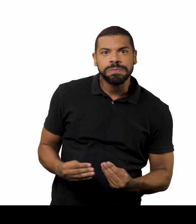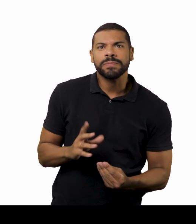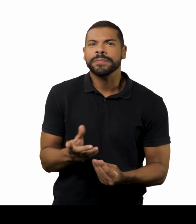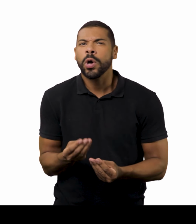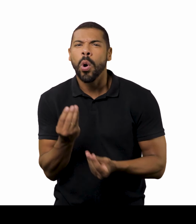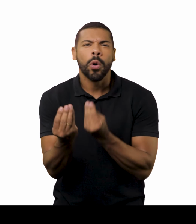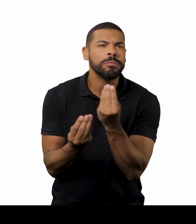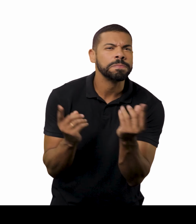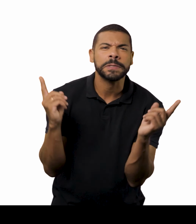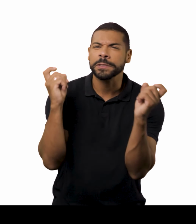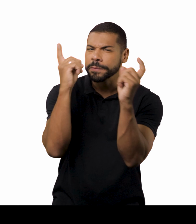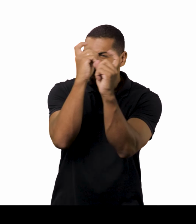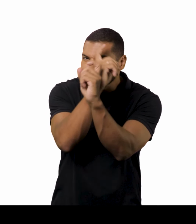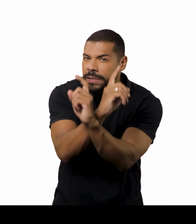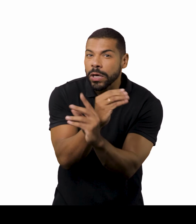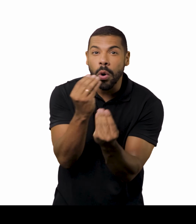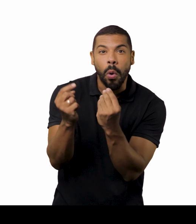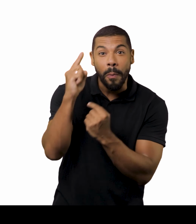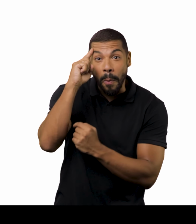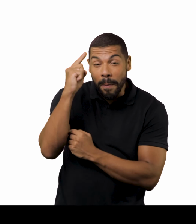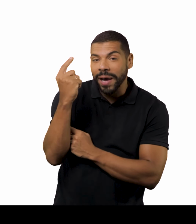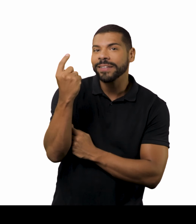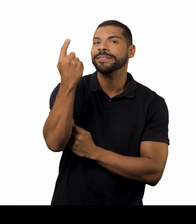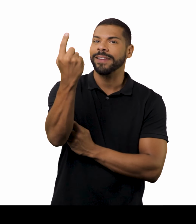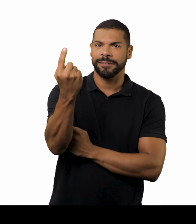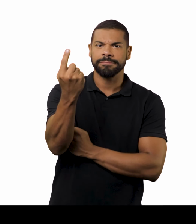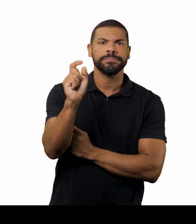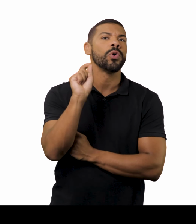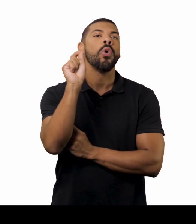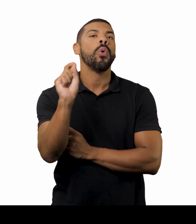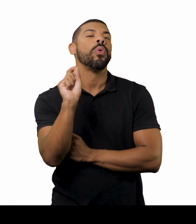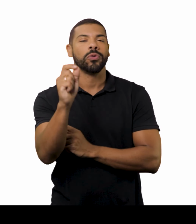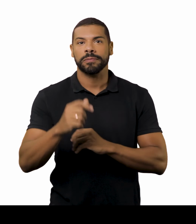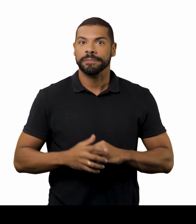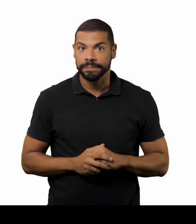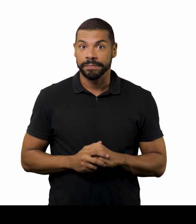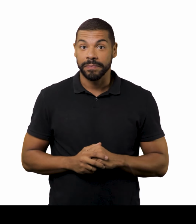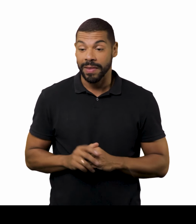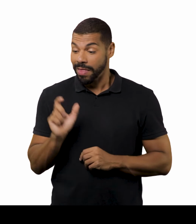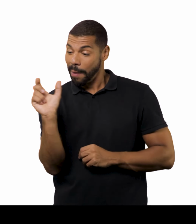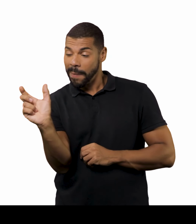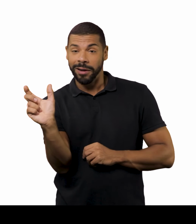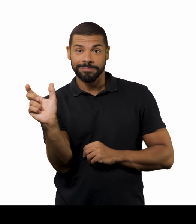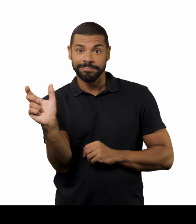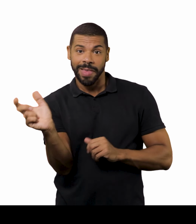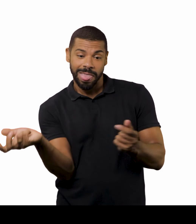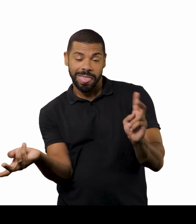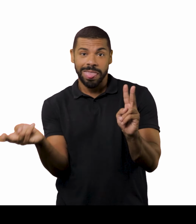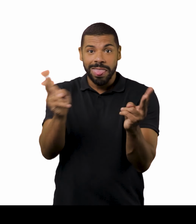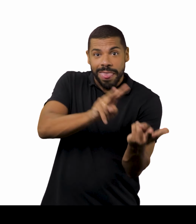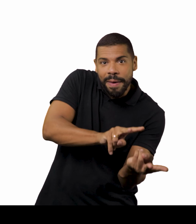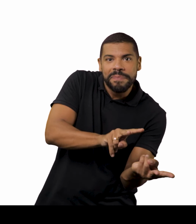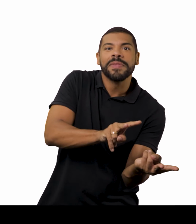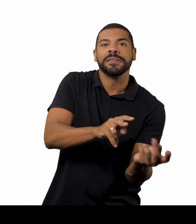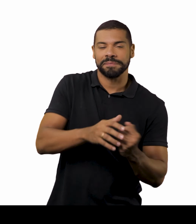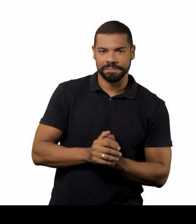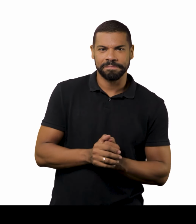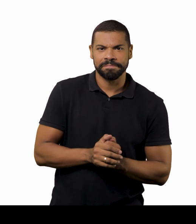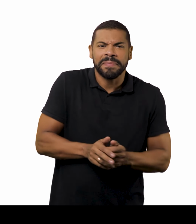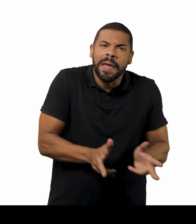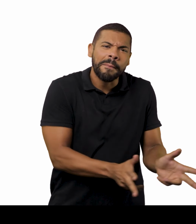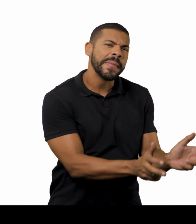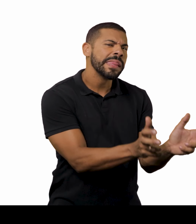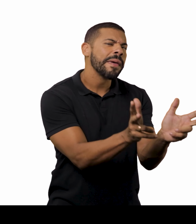o difícil foi chegar realmente na ideia de construir a partir da palavra. A gente acabou